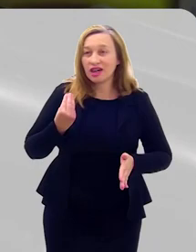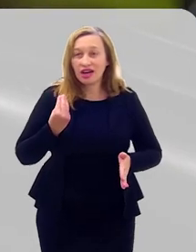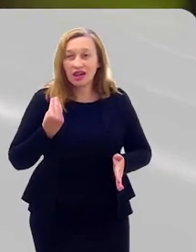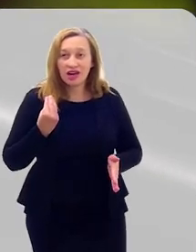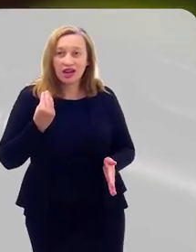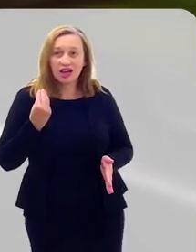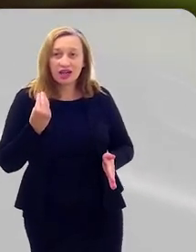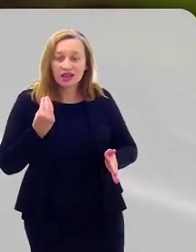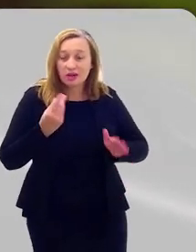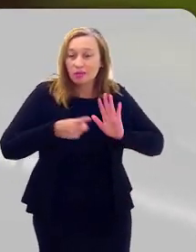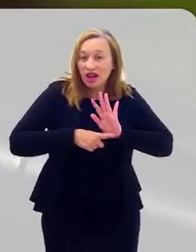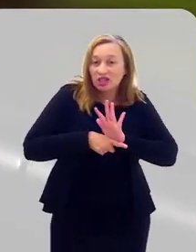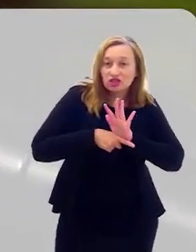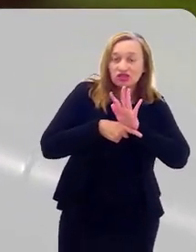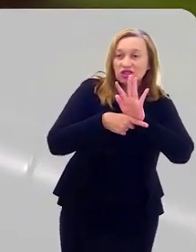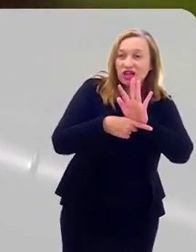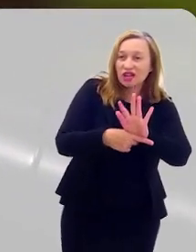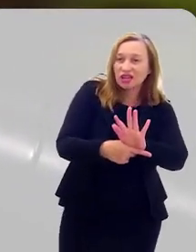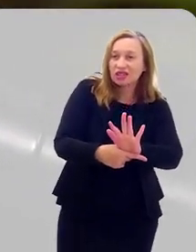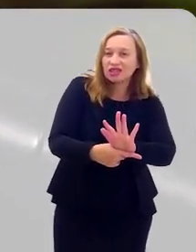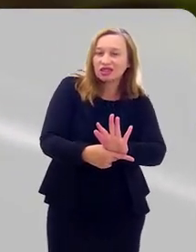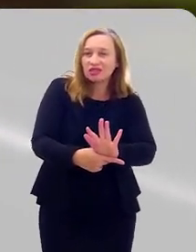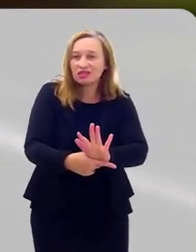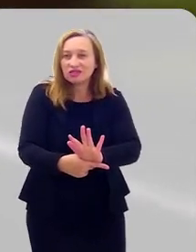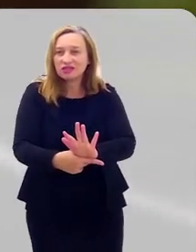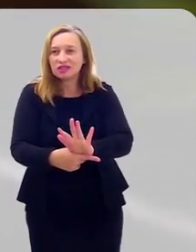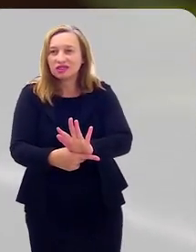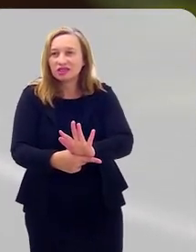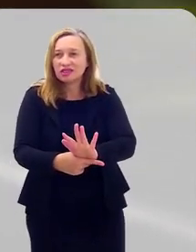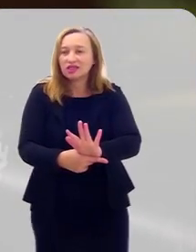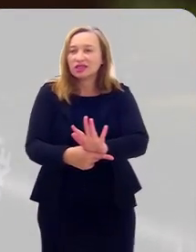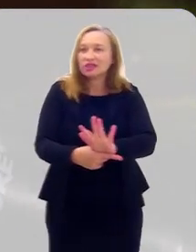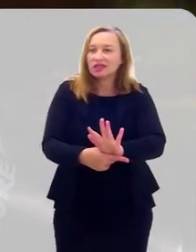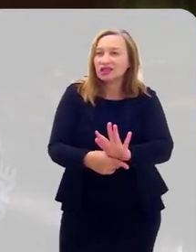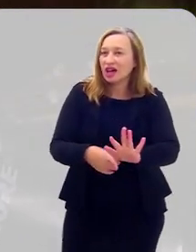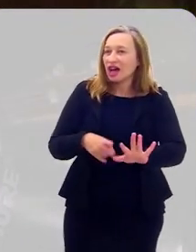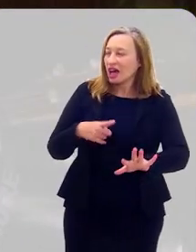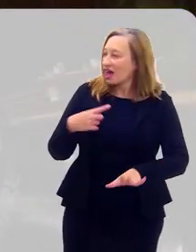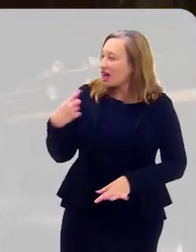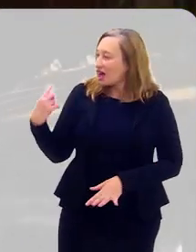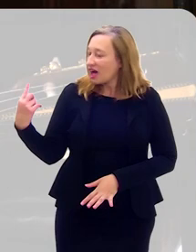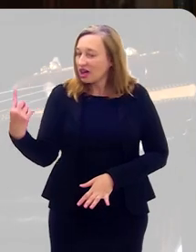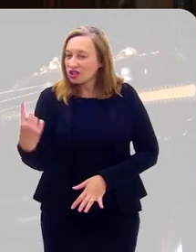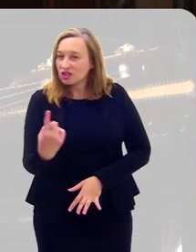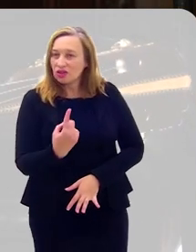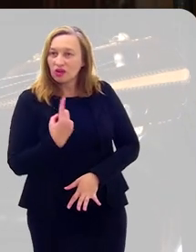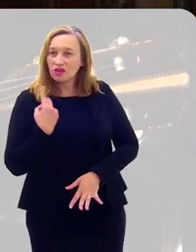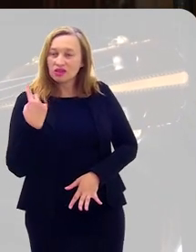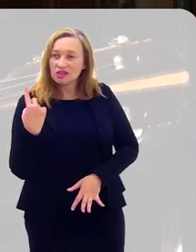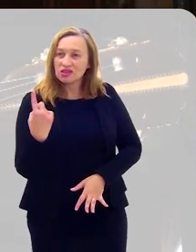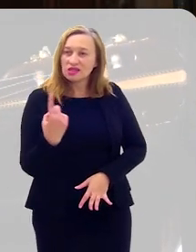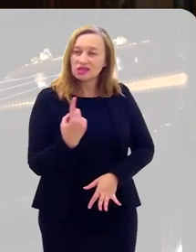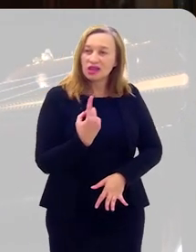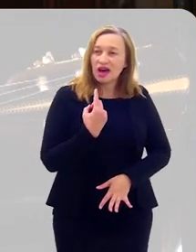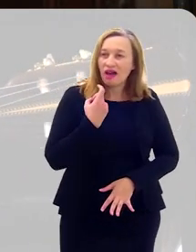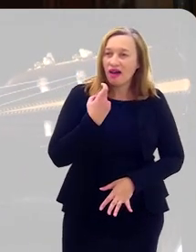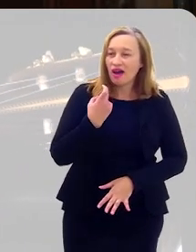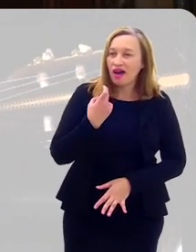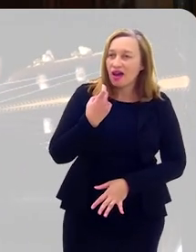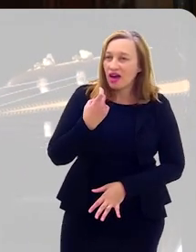quis nos ajudar. A nossa rede é boa, o nosso barco é